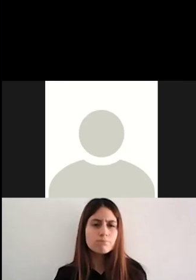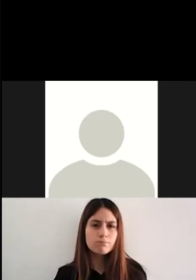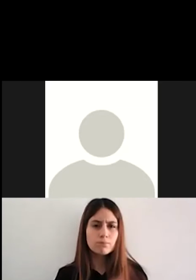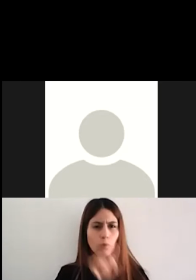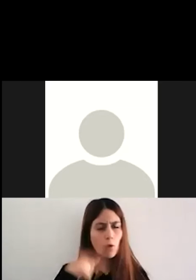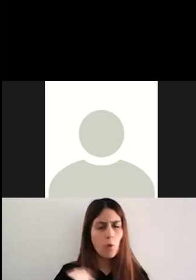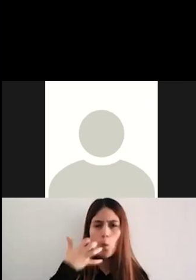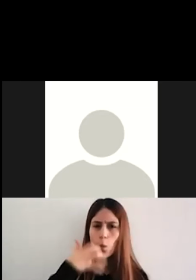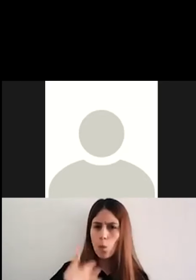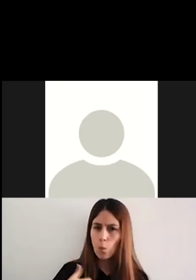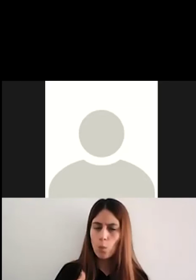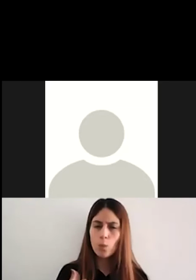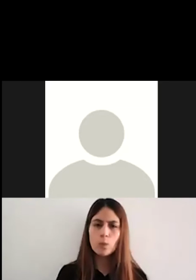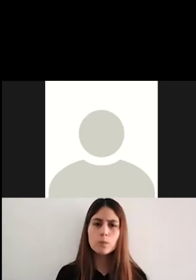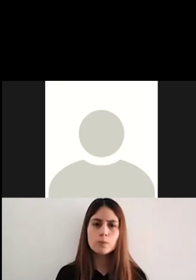we are proud.